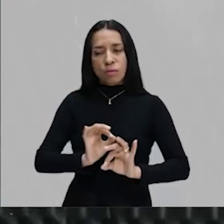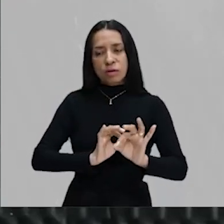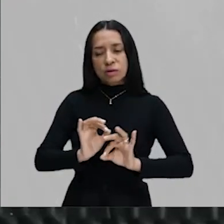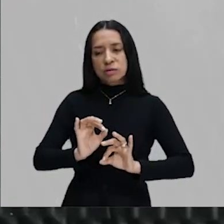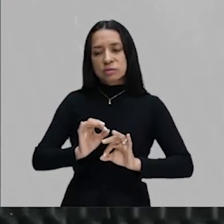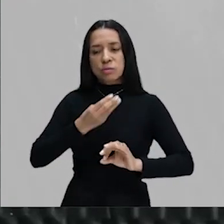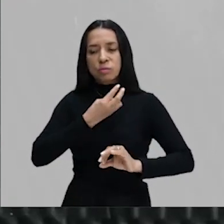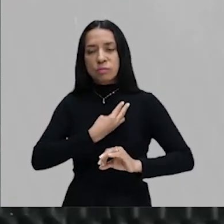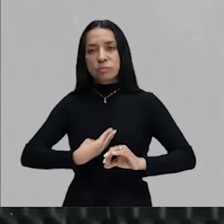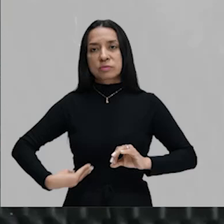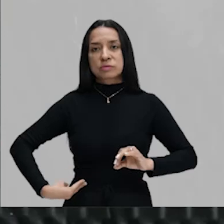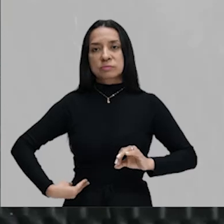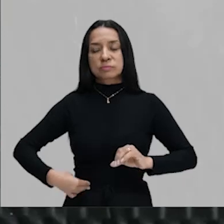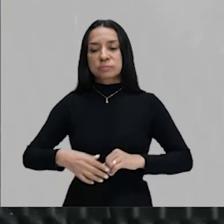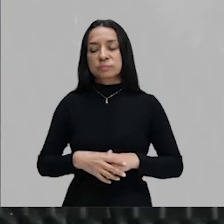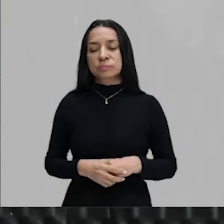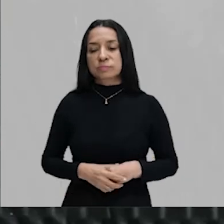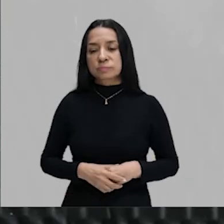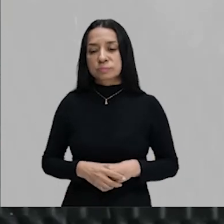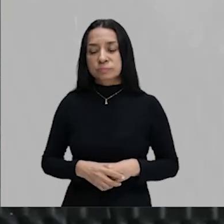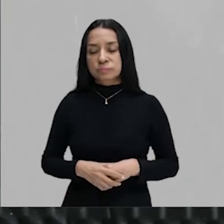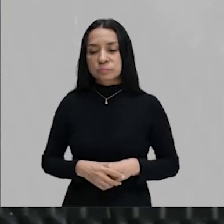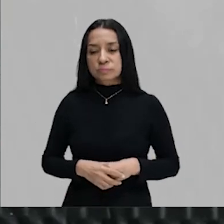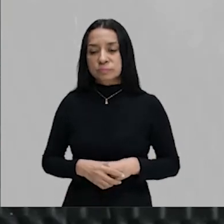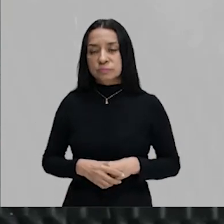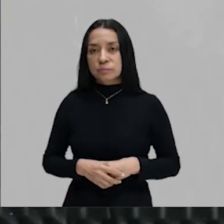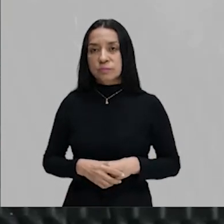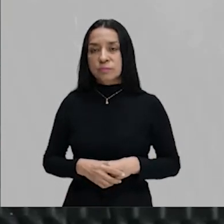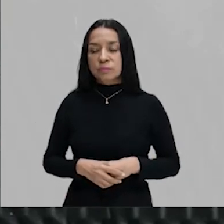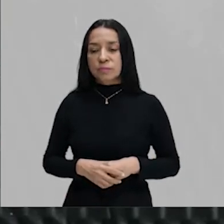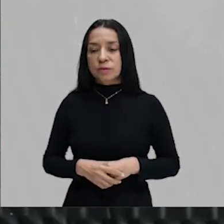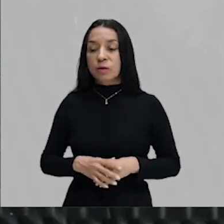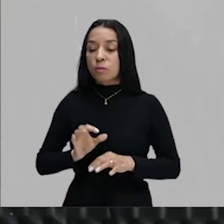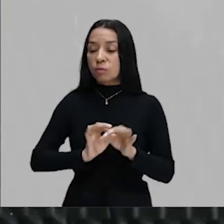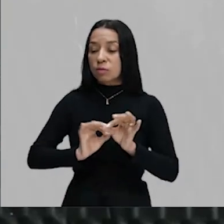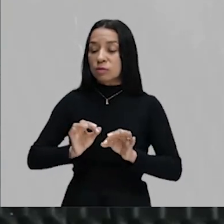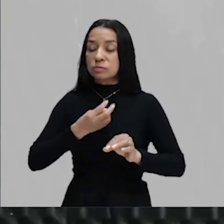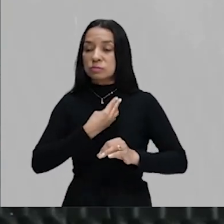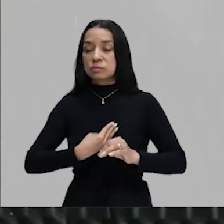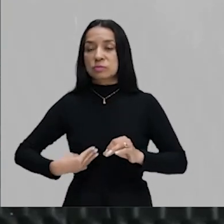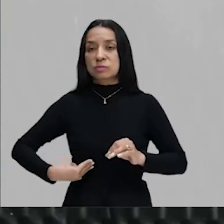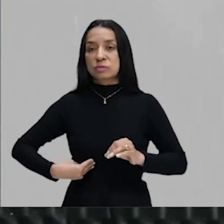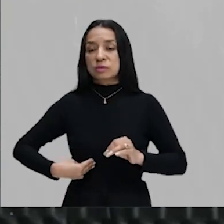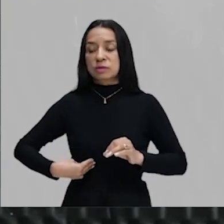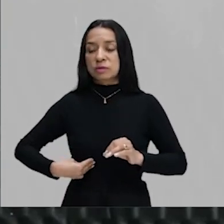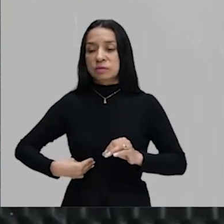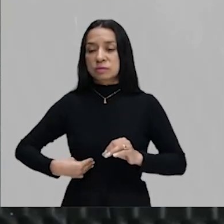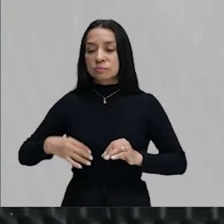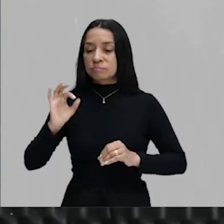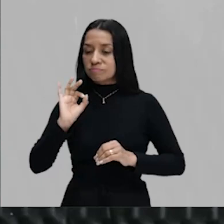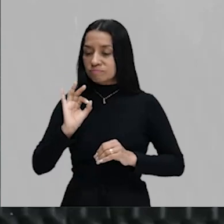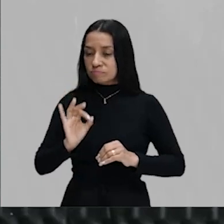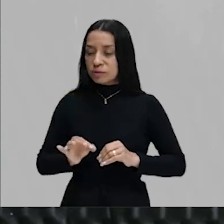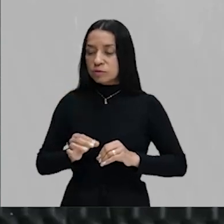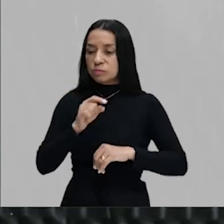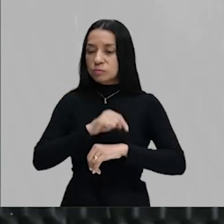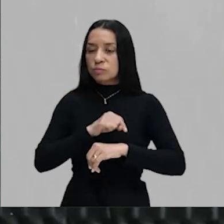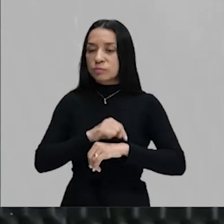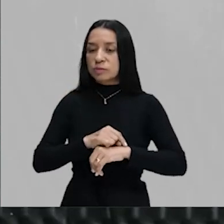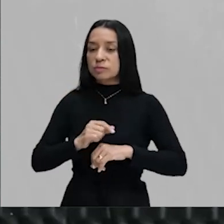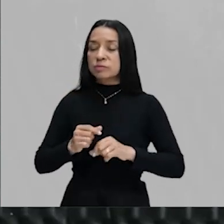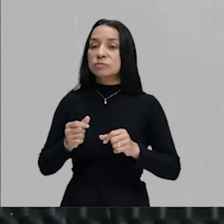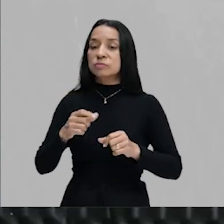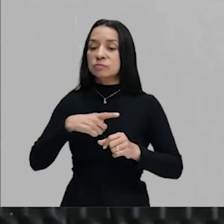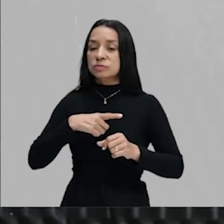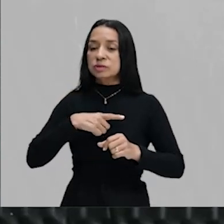a monarquia, não é? Decide organizar a monarquia, certo? No momento que se tem